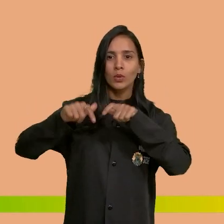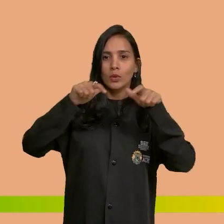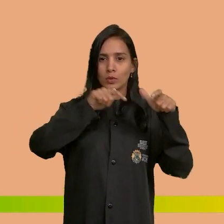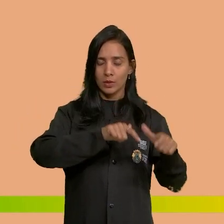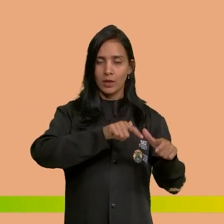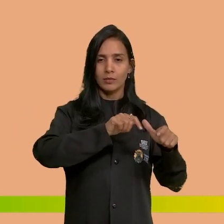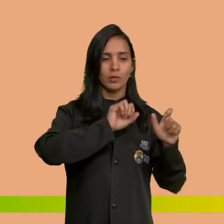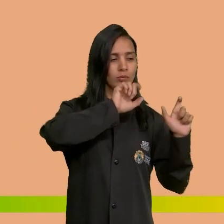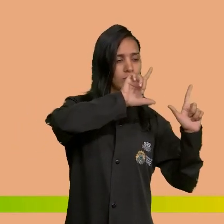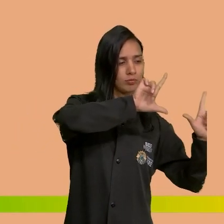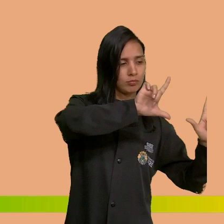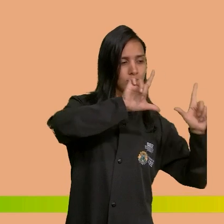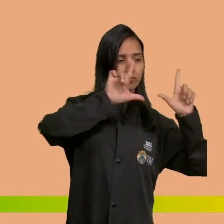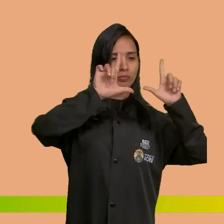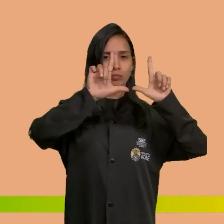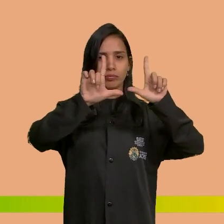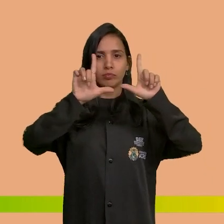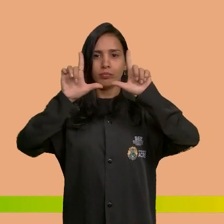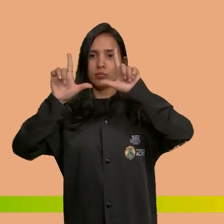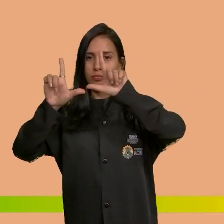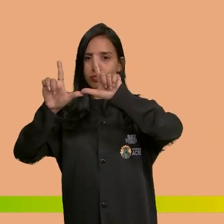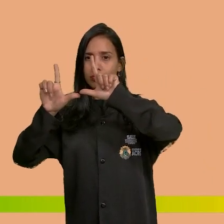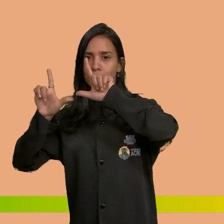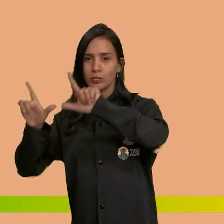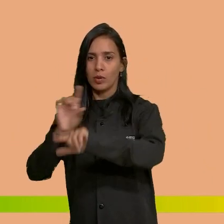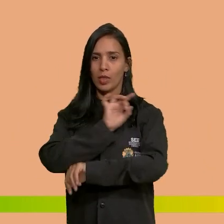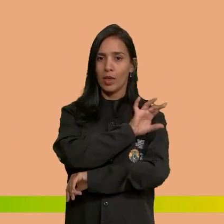é uma divisão menor.